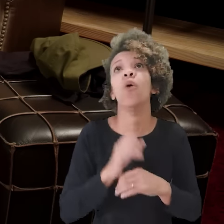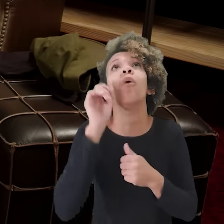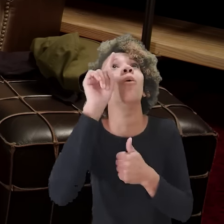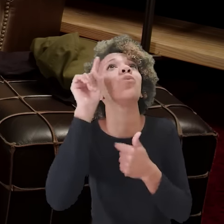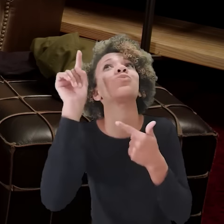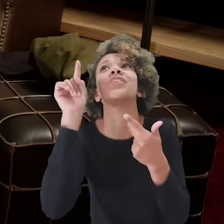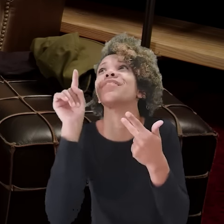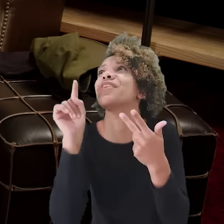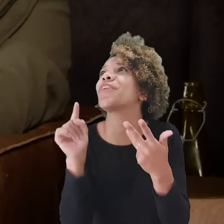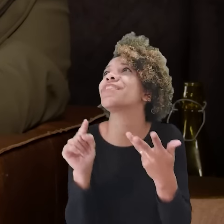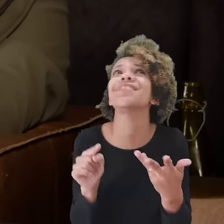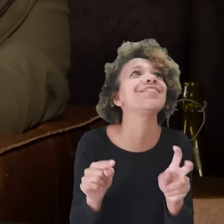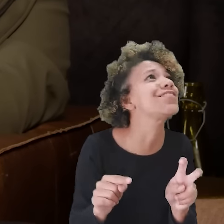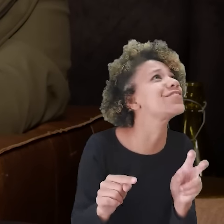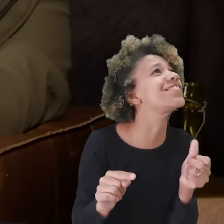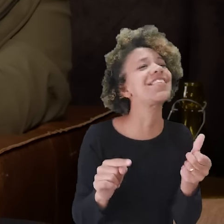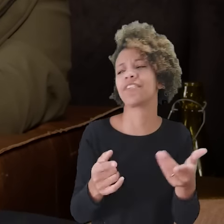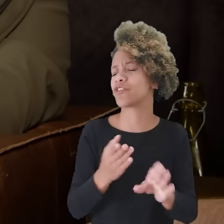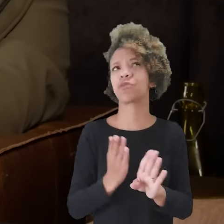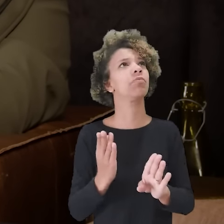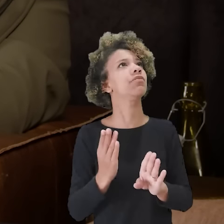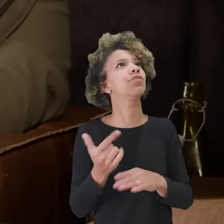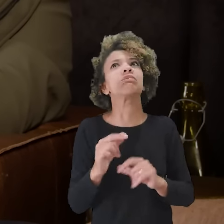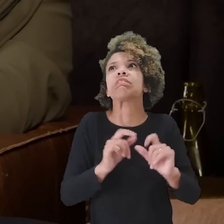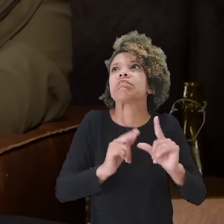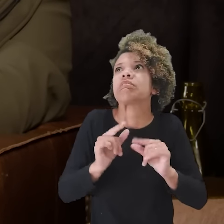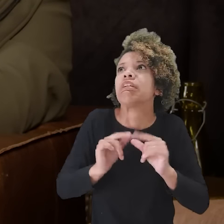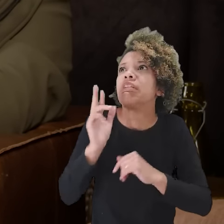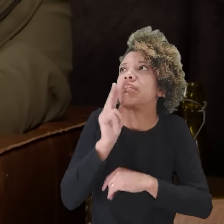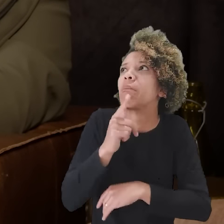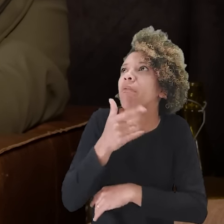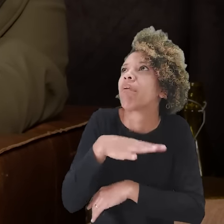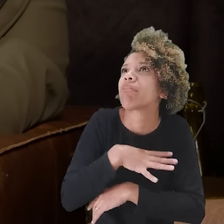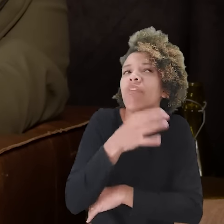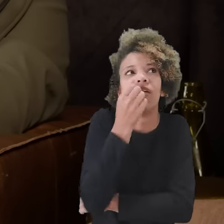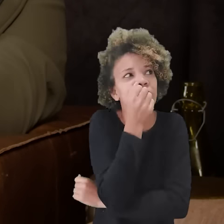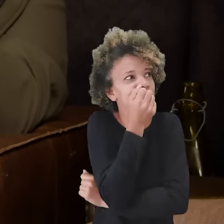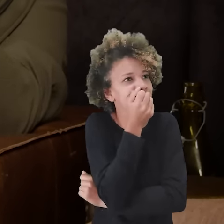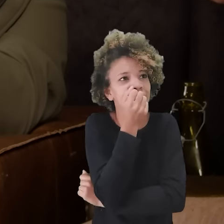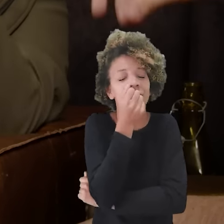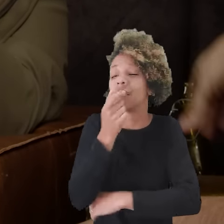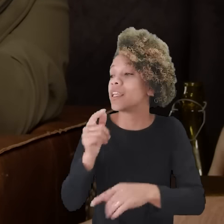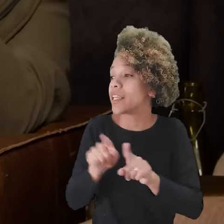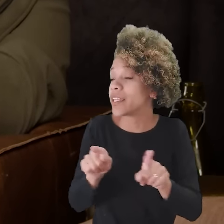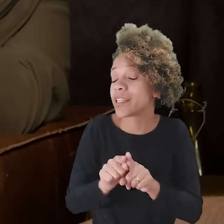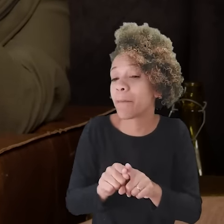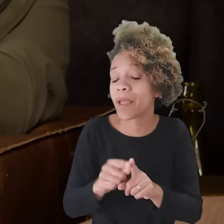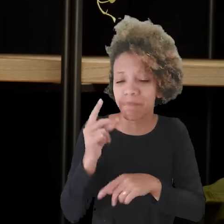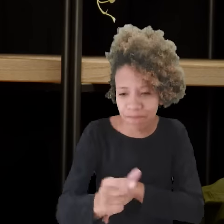seis estrelas no máximo assim no céu e sua primeira coisa que me chocou que eu fiquei assim cara não tem estrela nessa dessa cidade e eu acho que a